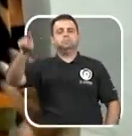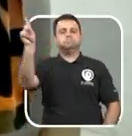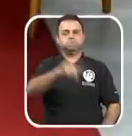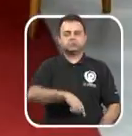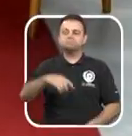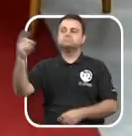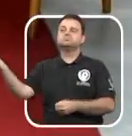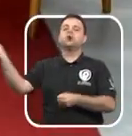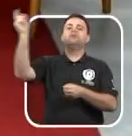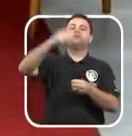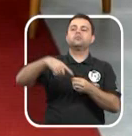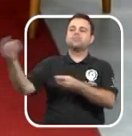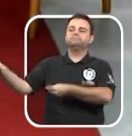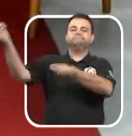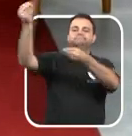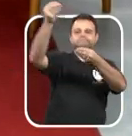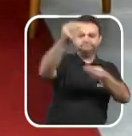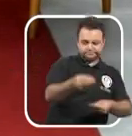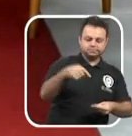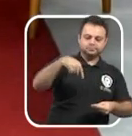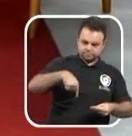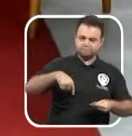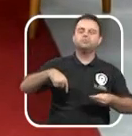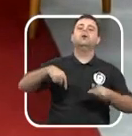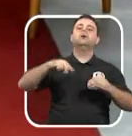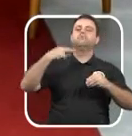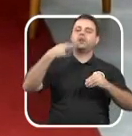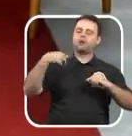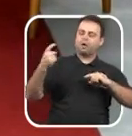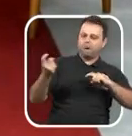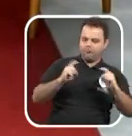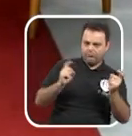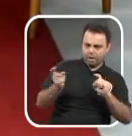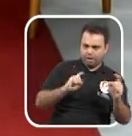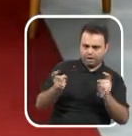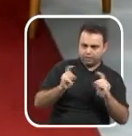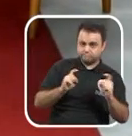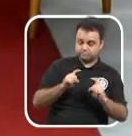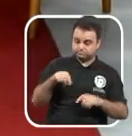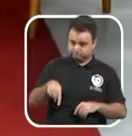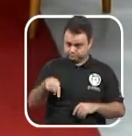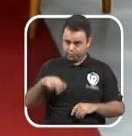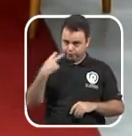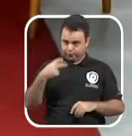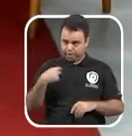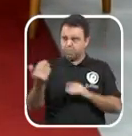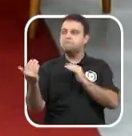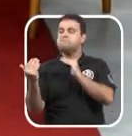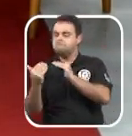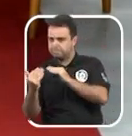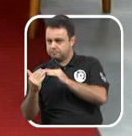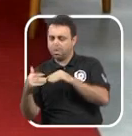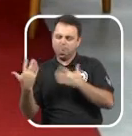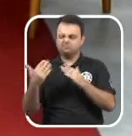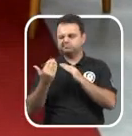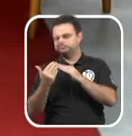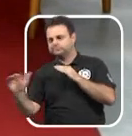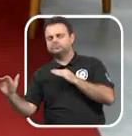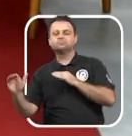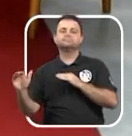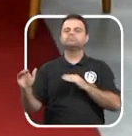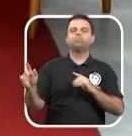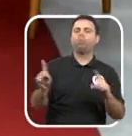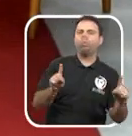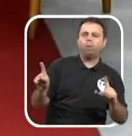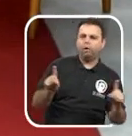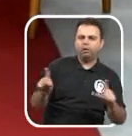Como é que o senhor acha que deve ser essa análise? Se a casa vai segurar a medida ou talvez atenda